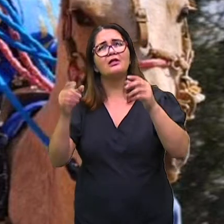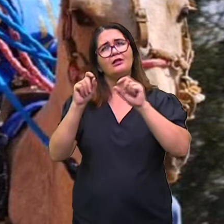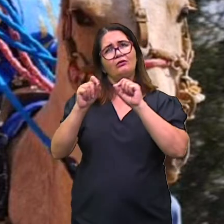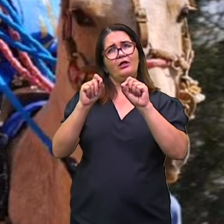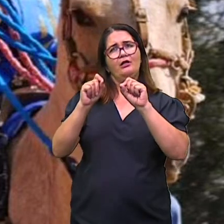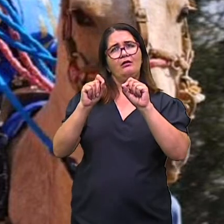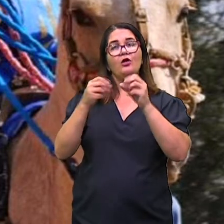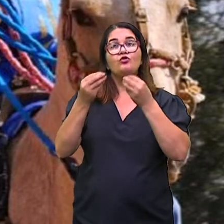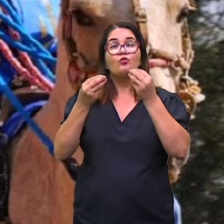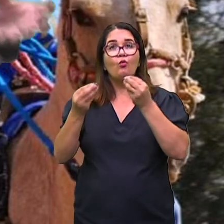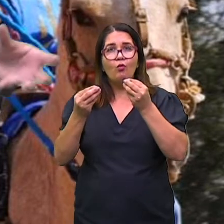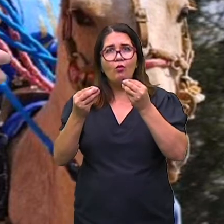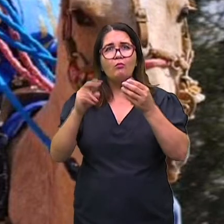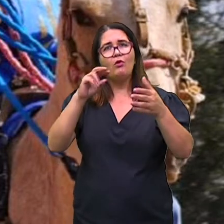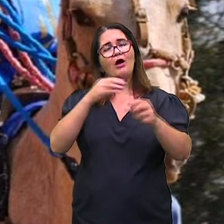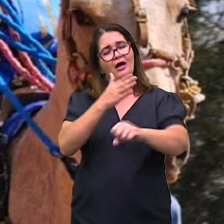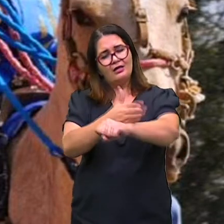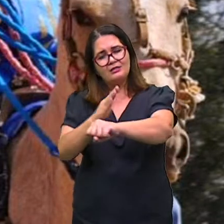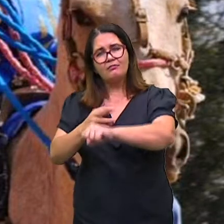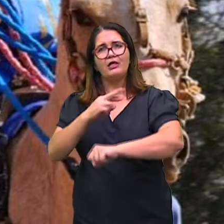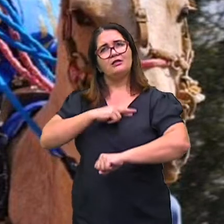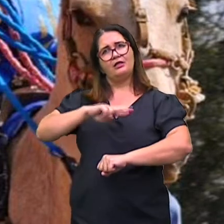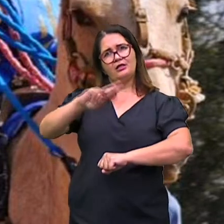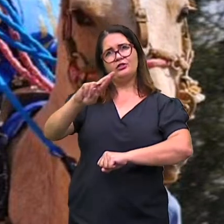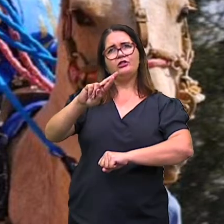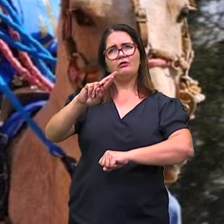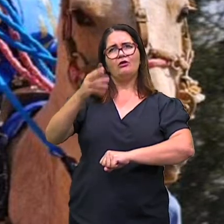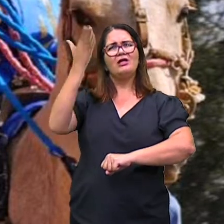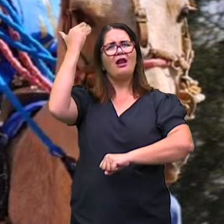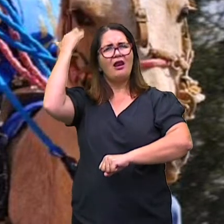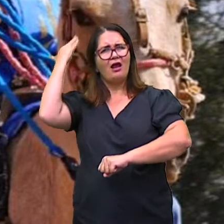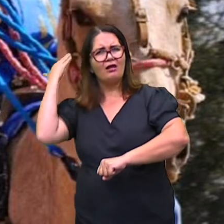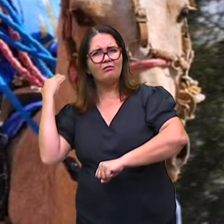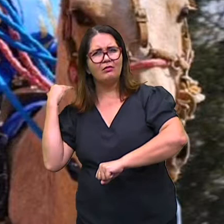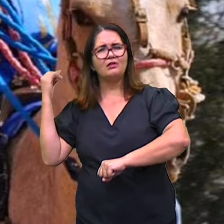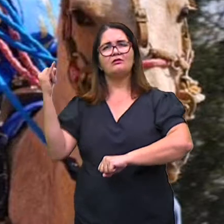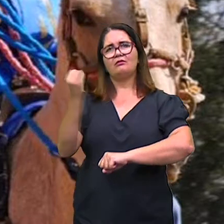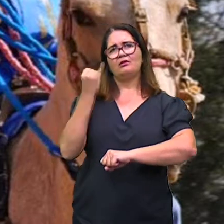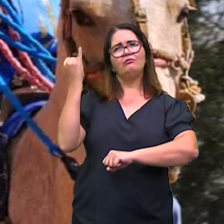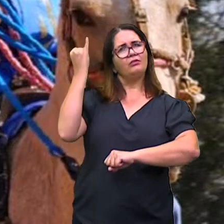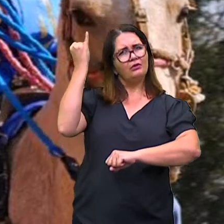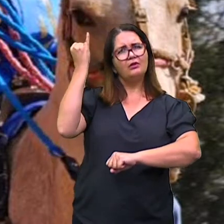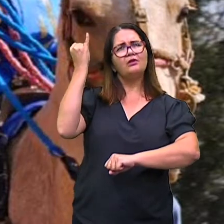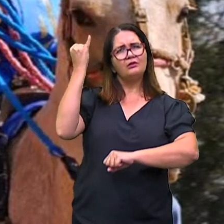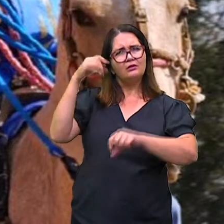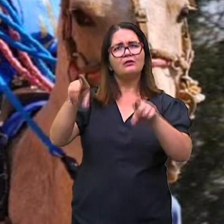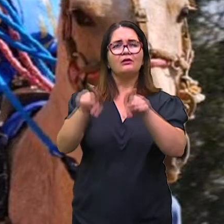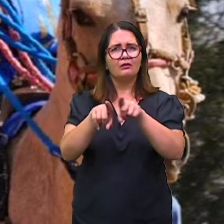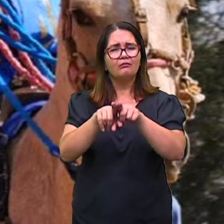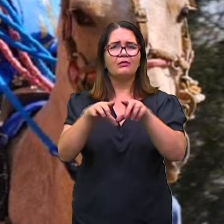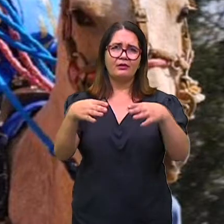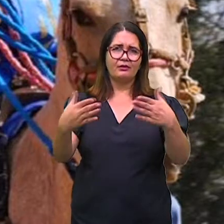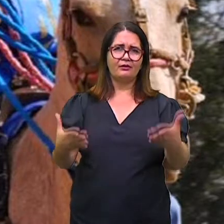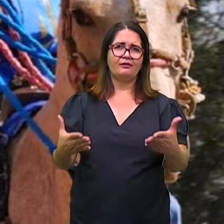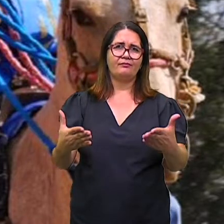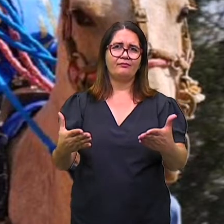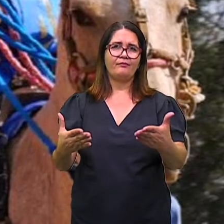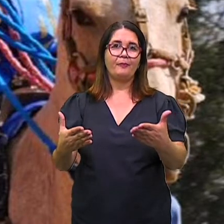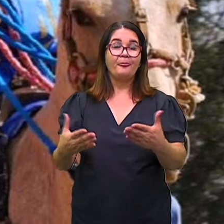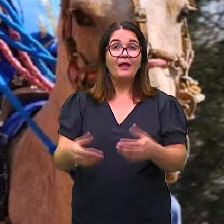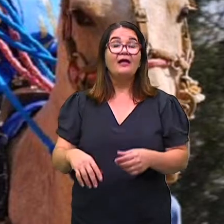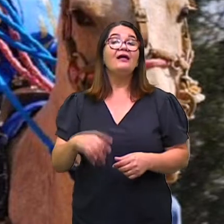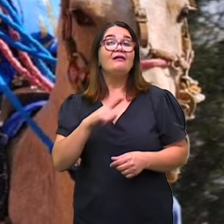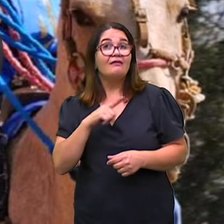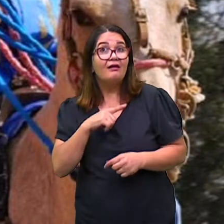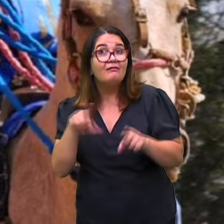jejum é o café da manhã, bem farto, e de fato tem sim a famosa